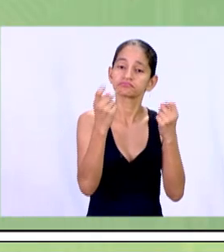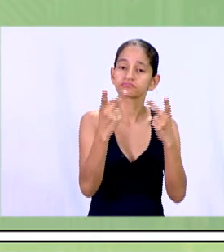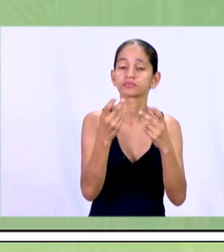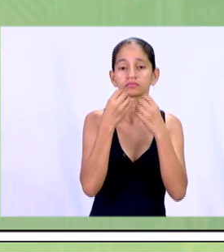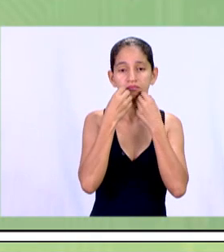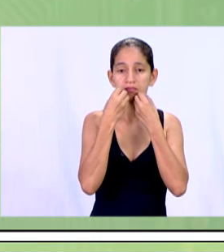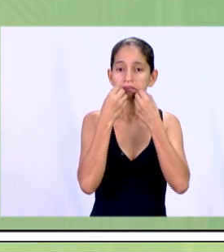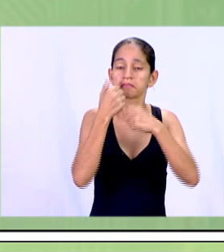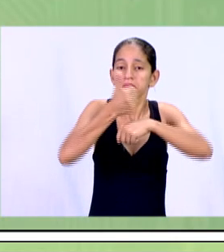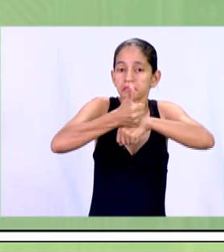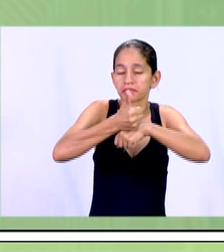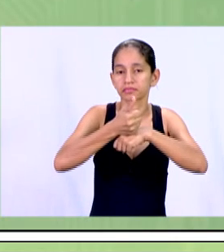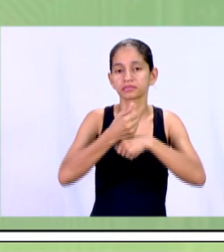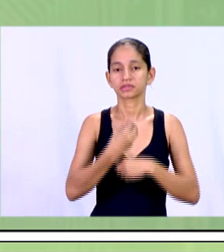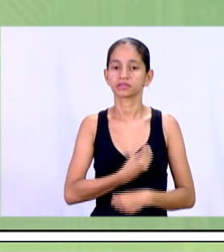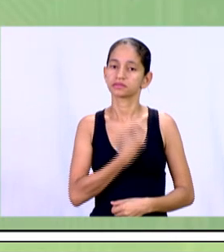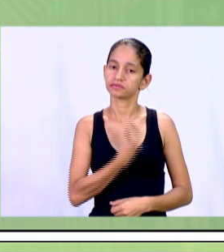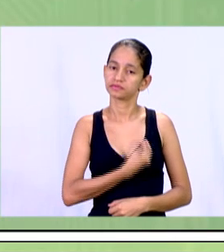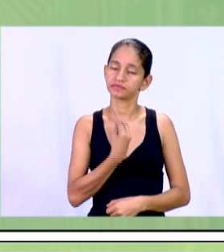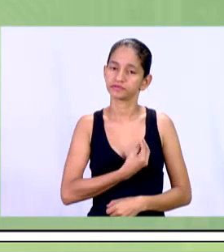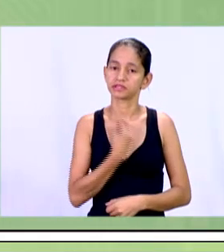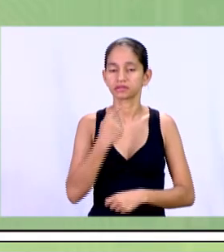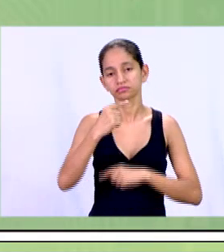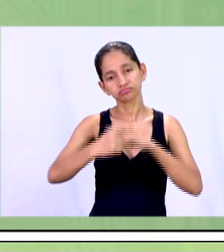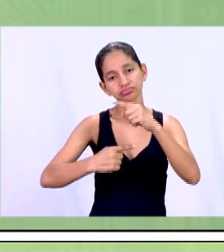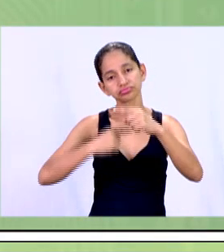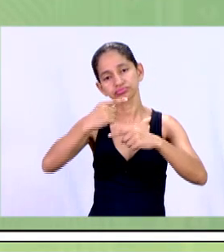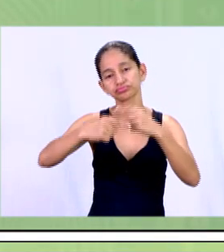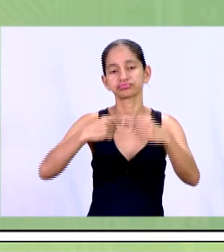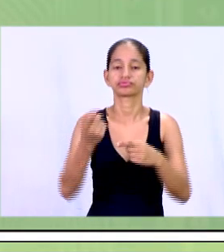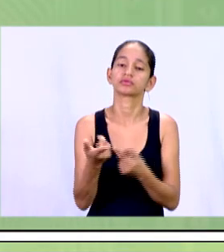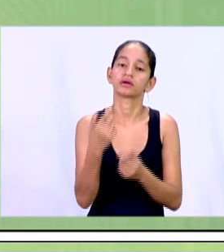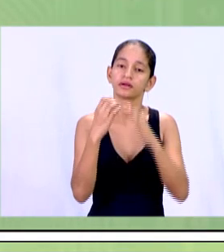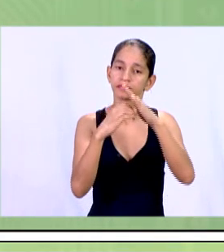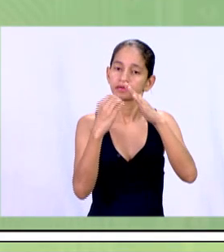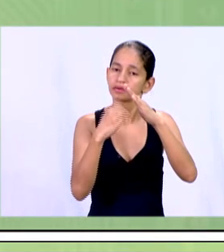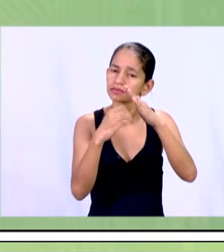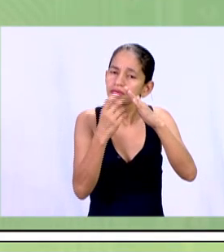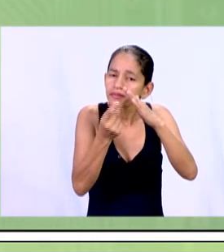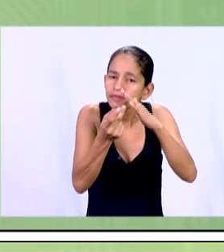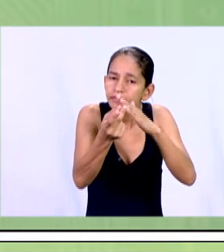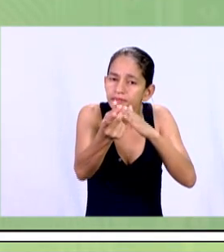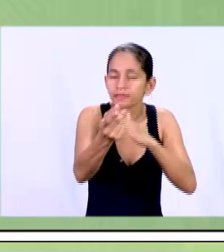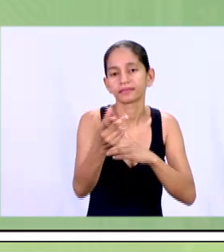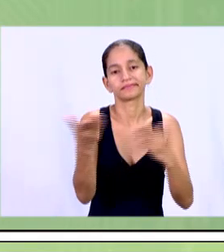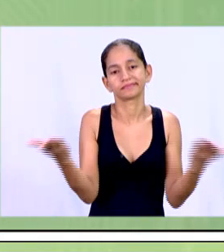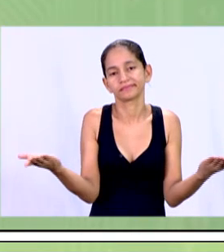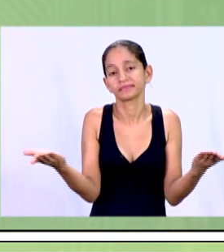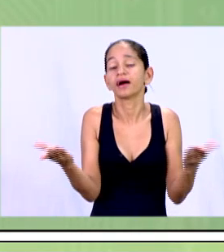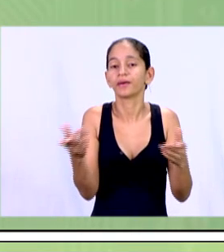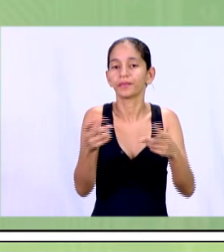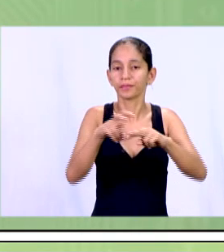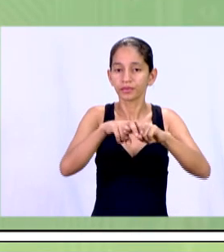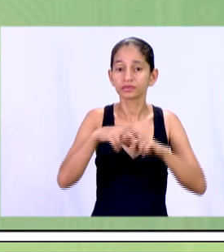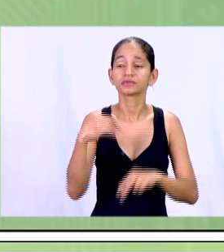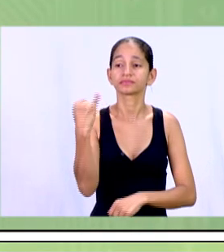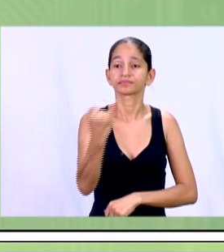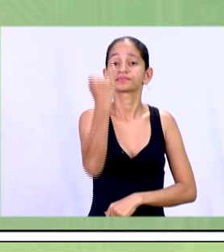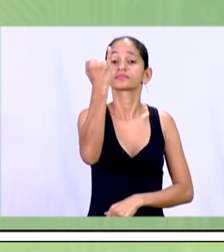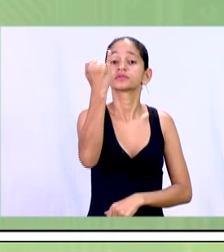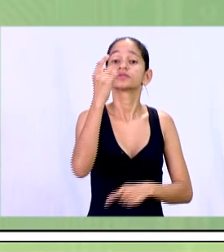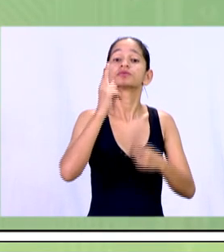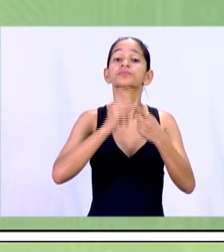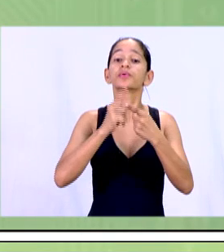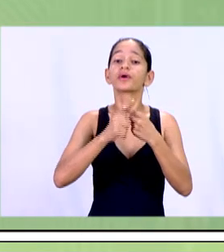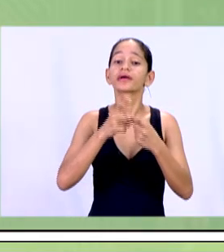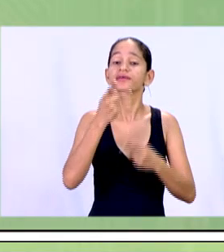para a sobrevivência da empresa no mundo empresarial. Isso aqui é muito importante. Por quê? Porque a